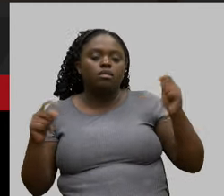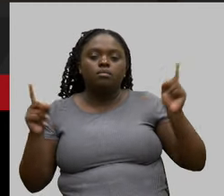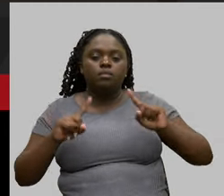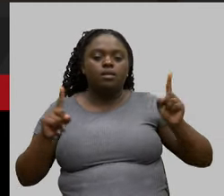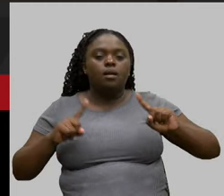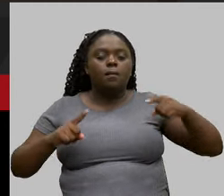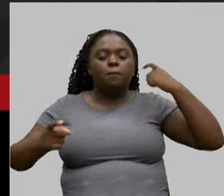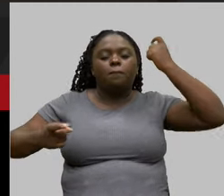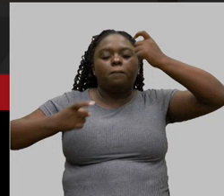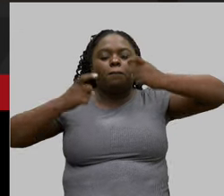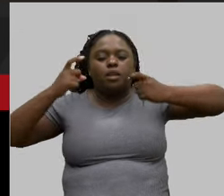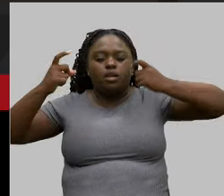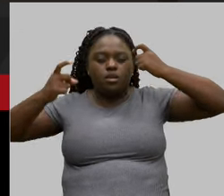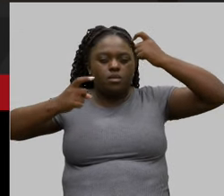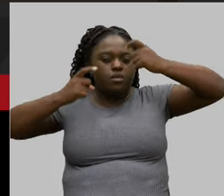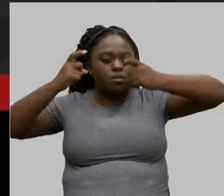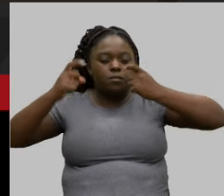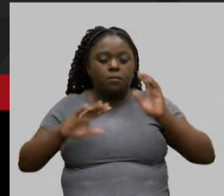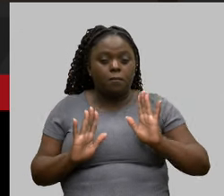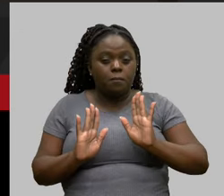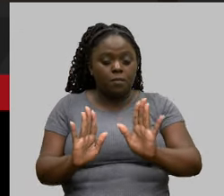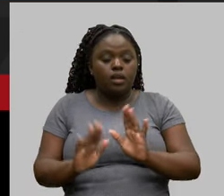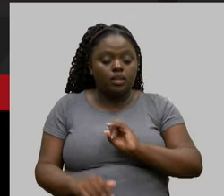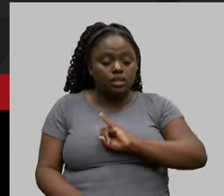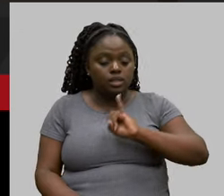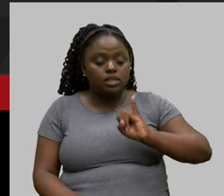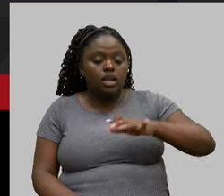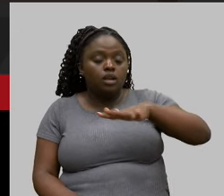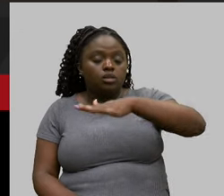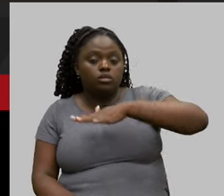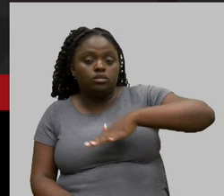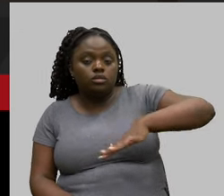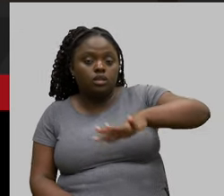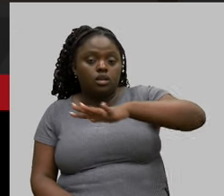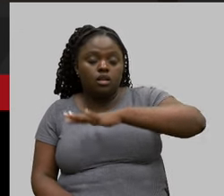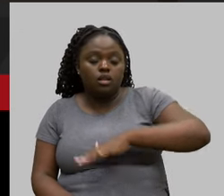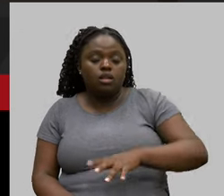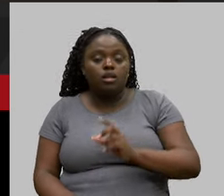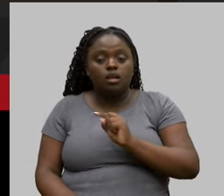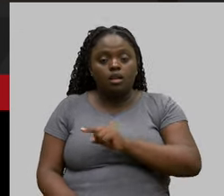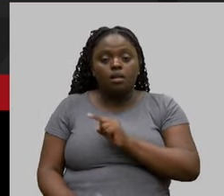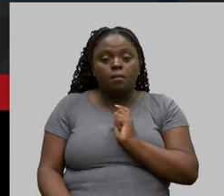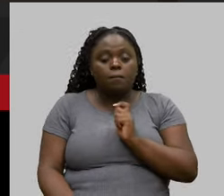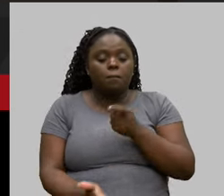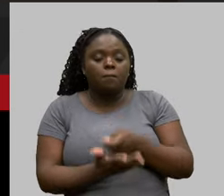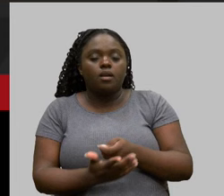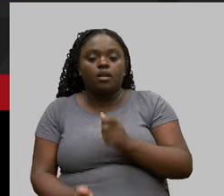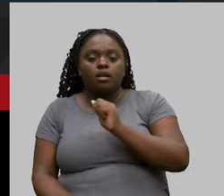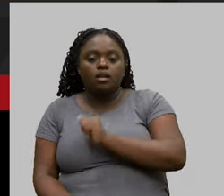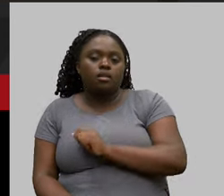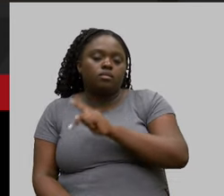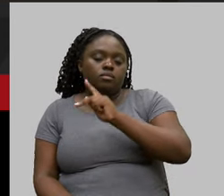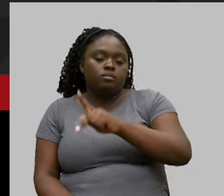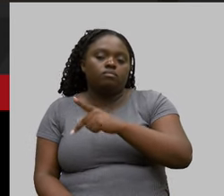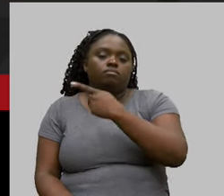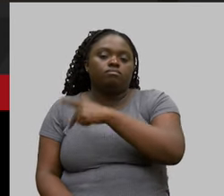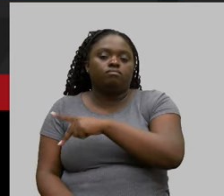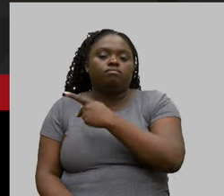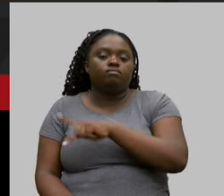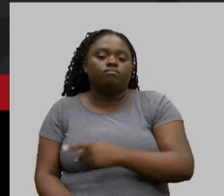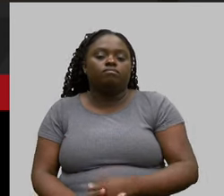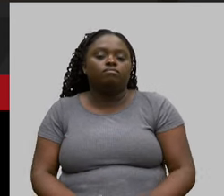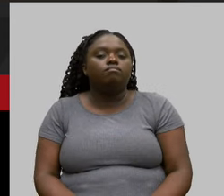não teria que preocupar mais se ele passar pro regime geral cabe ao regime geral pagar a aposentadoria de acordo com os limites lá